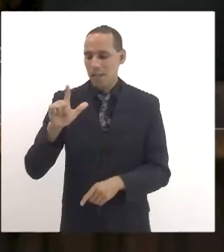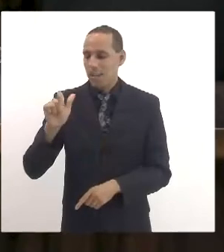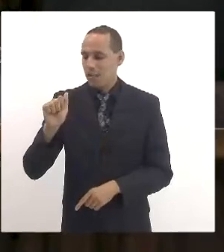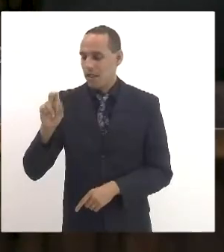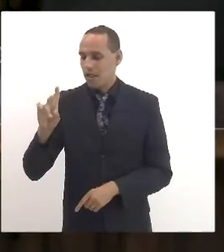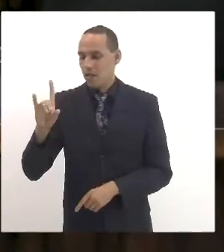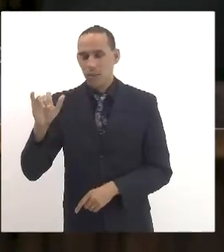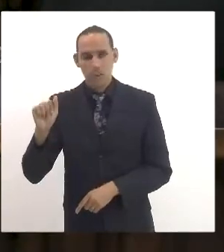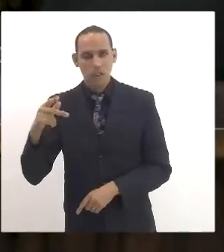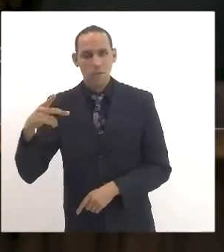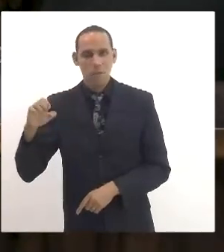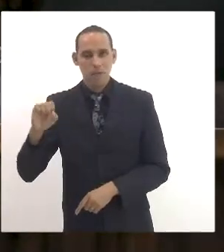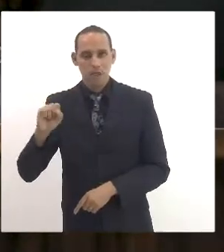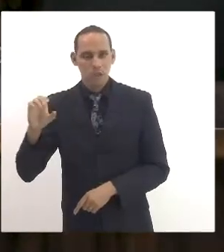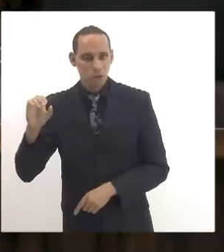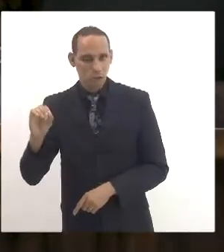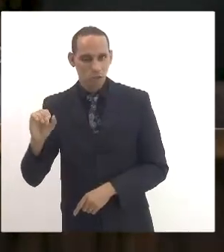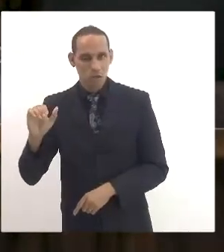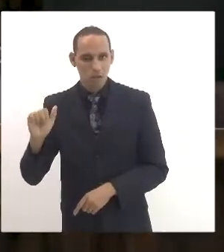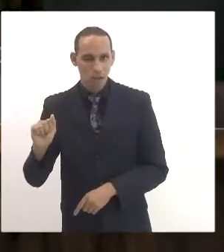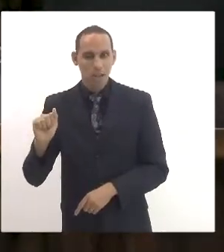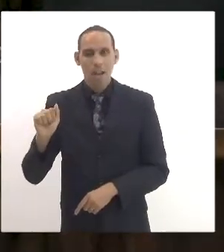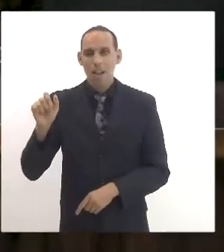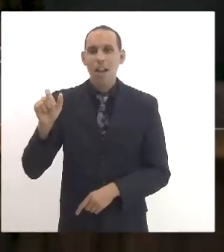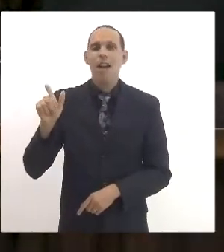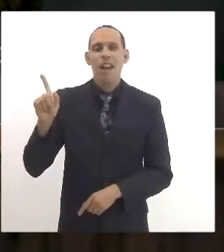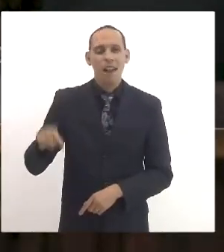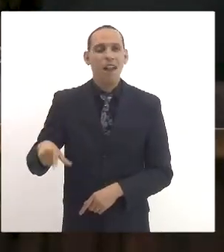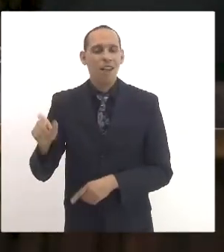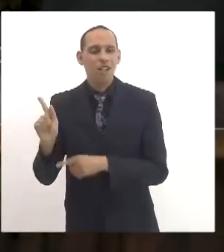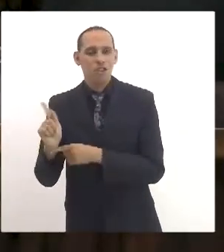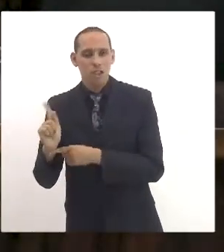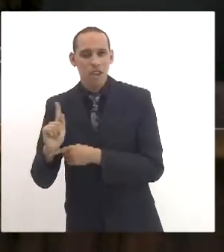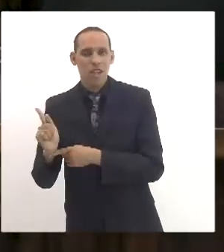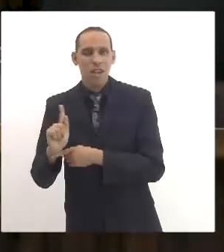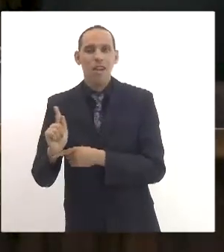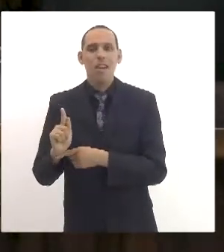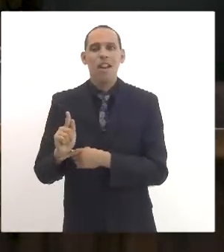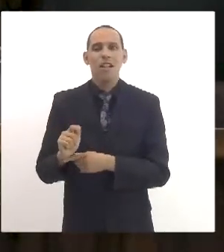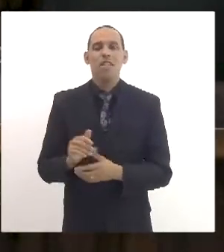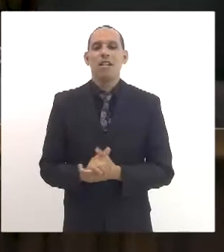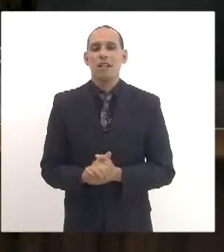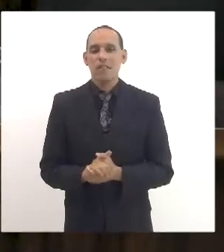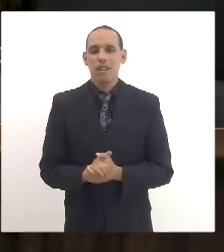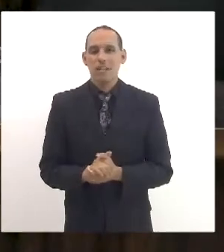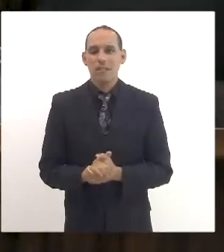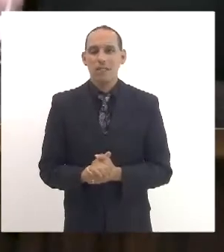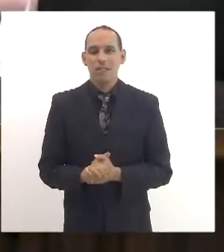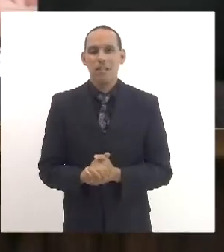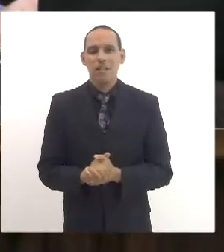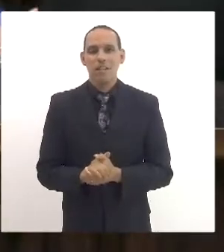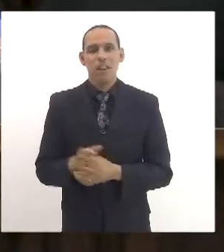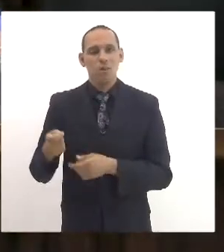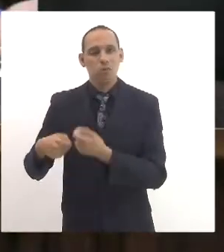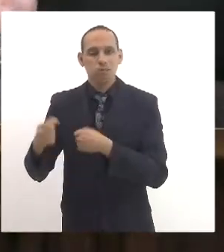gerente de Relacionamento e Comércio Exterior da Câmara de Comércio e Indústria do Estado do Rio de Janeiro. Odemar